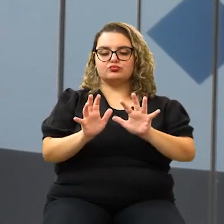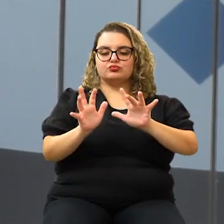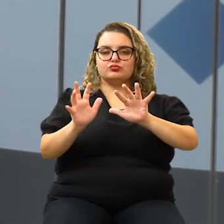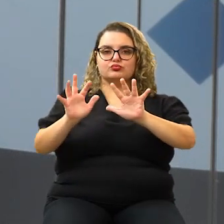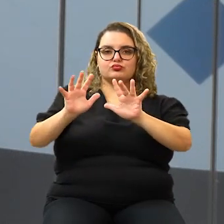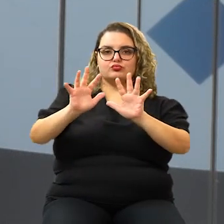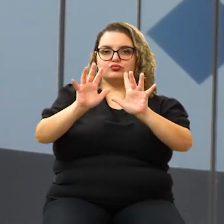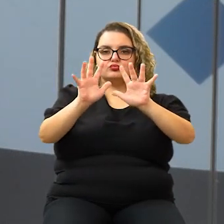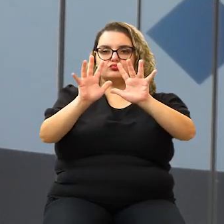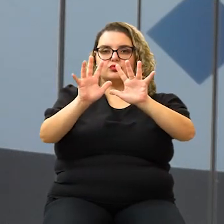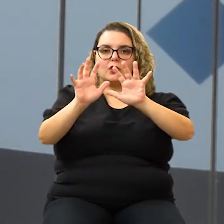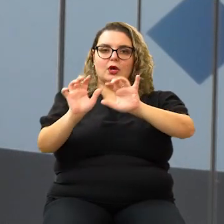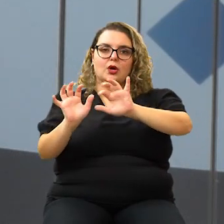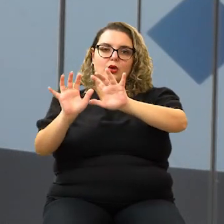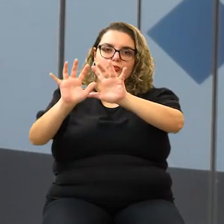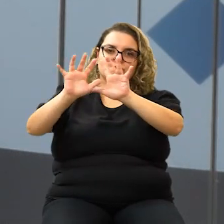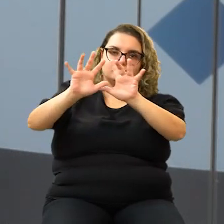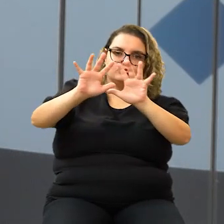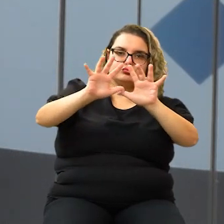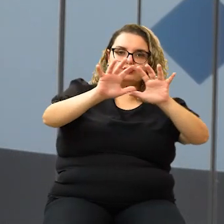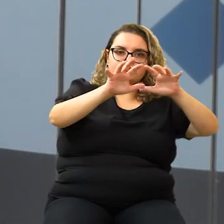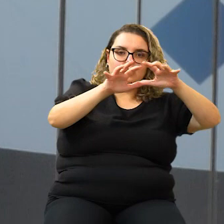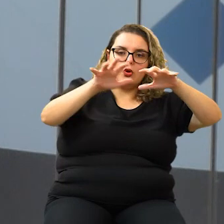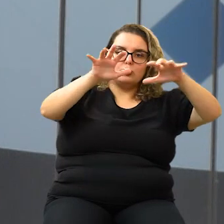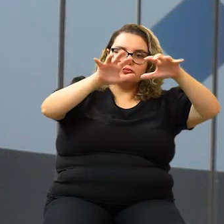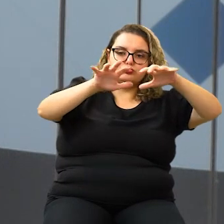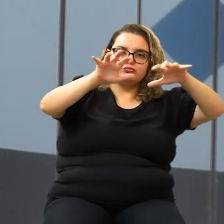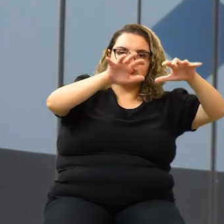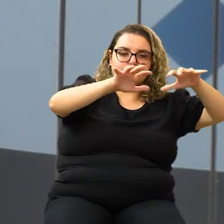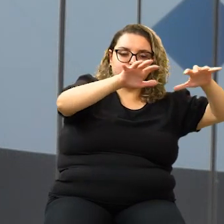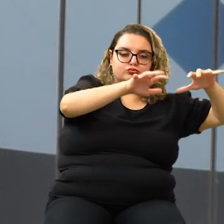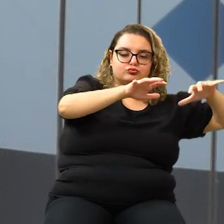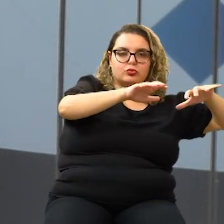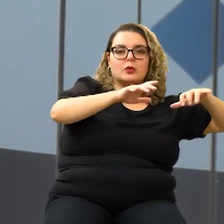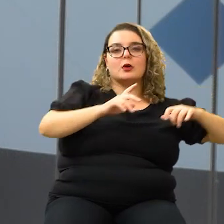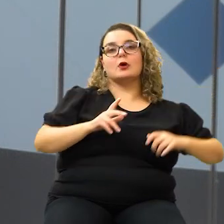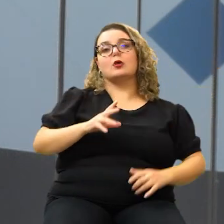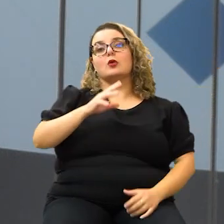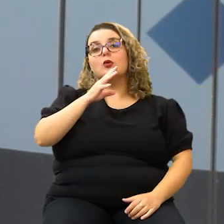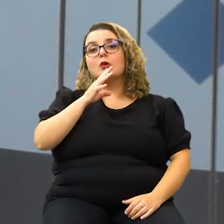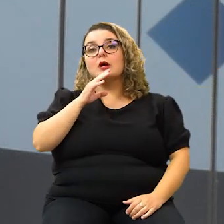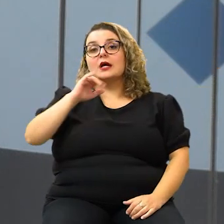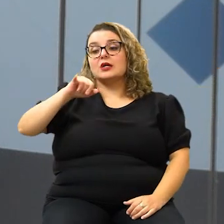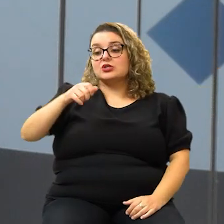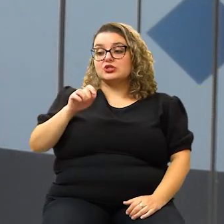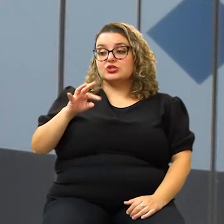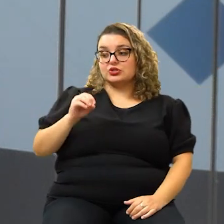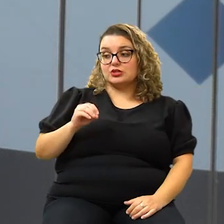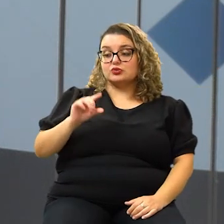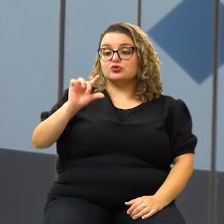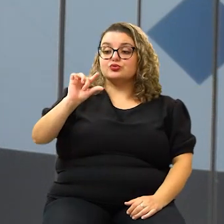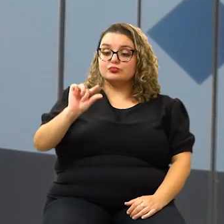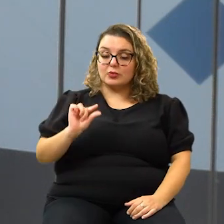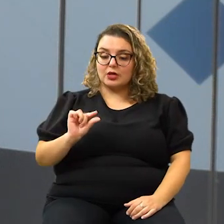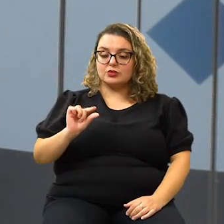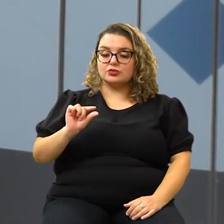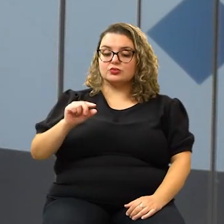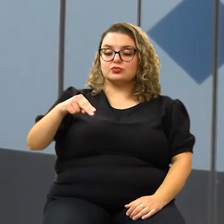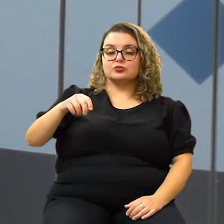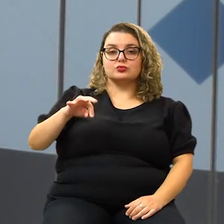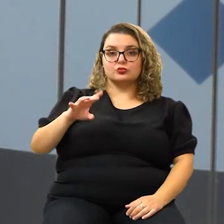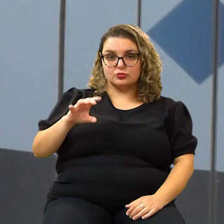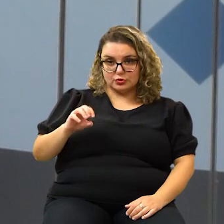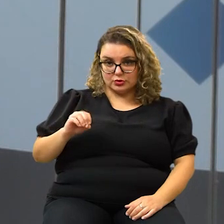foram transportadas pelos fenômenos que a gente conhece como jatos de baixos níveis, que é uma corrente de